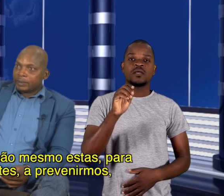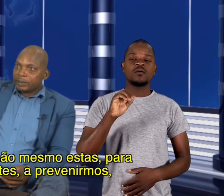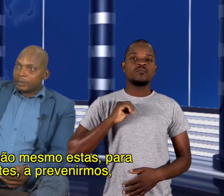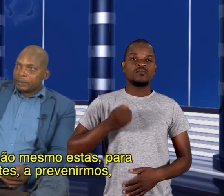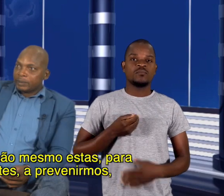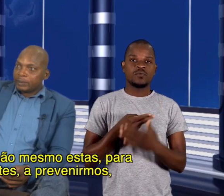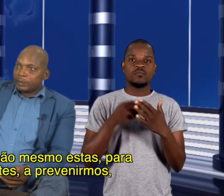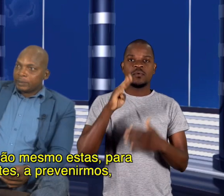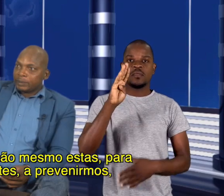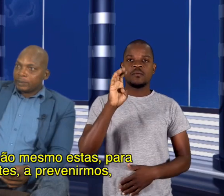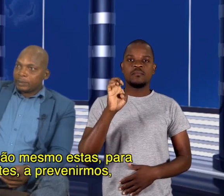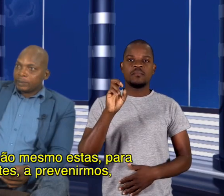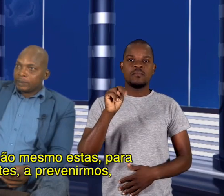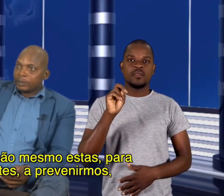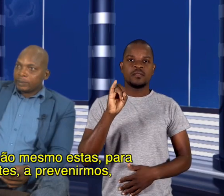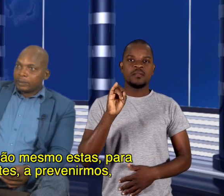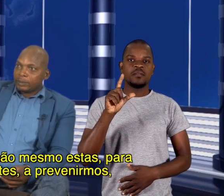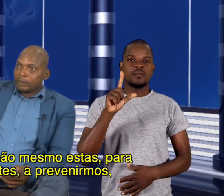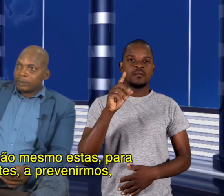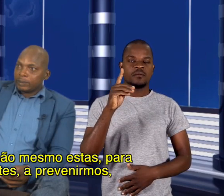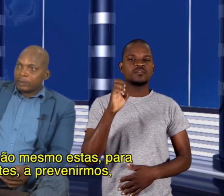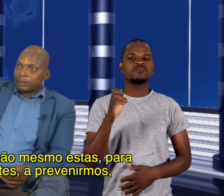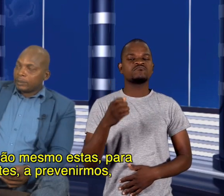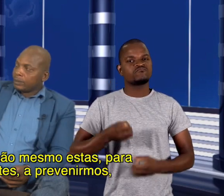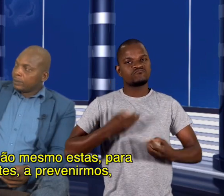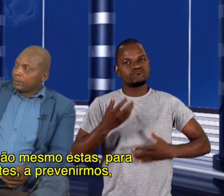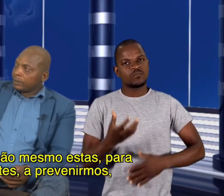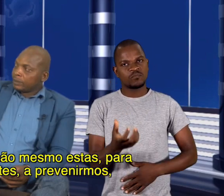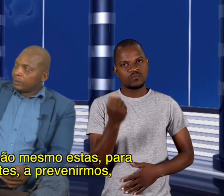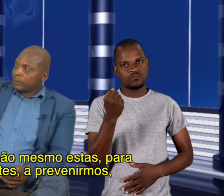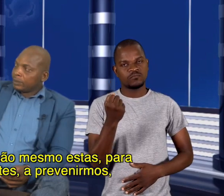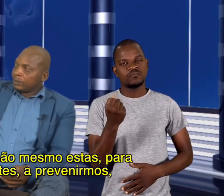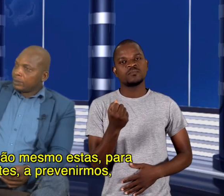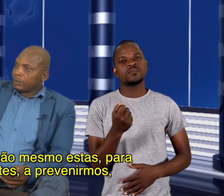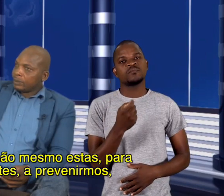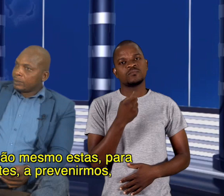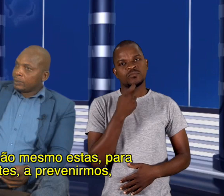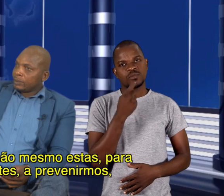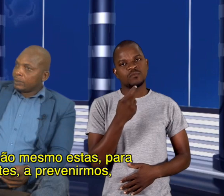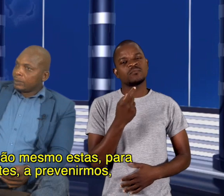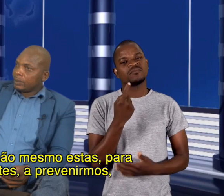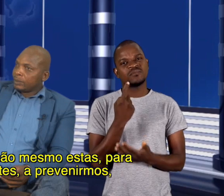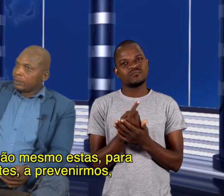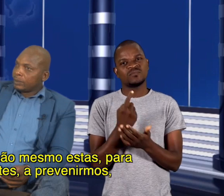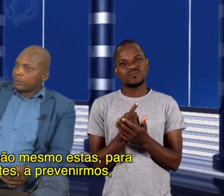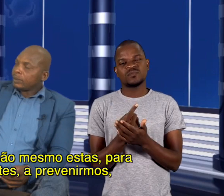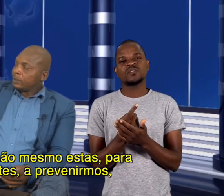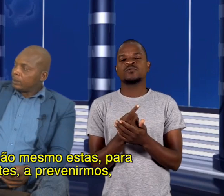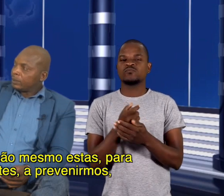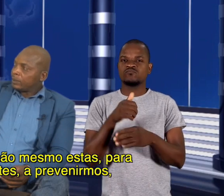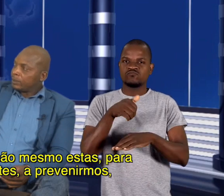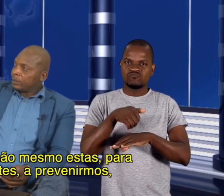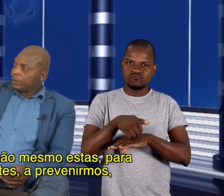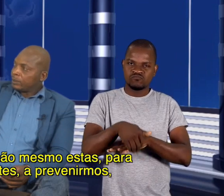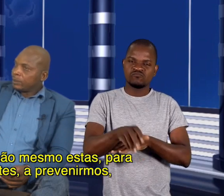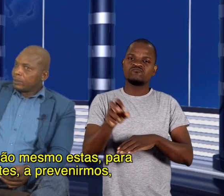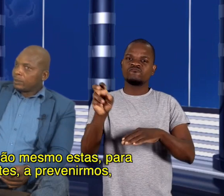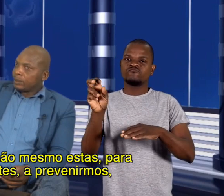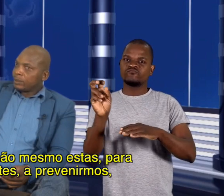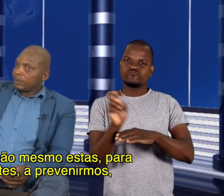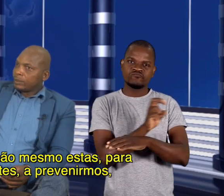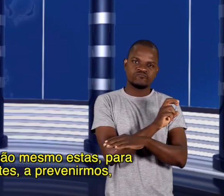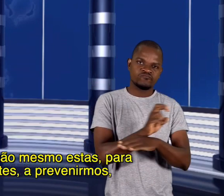exatamente as últimas considerações que eu deixo são mesmo estas no sentido de continuarmos a ser muito mais vigilantes